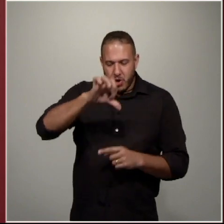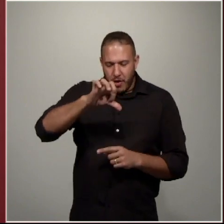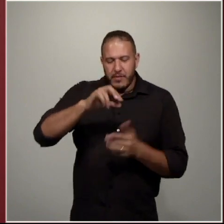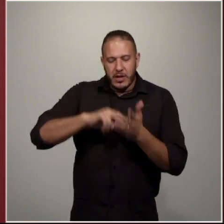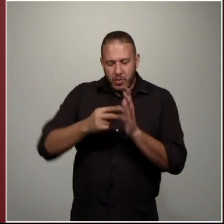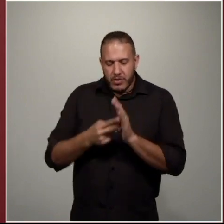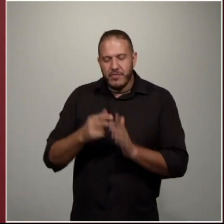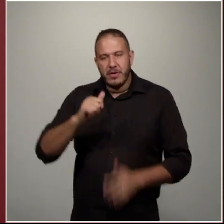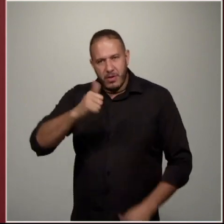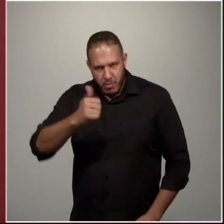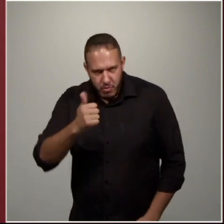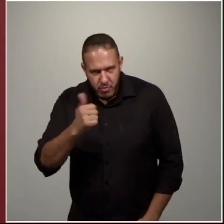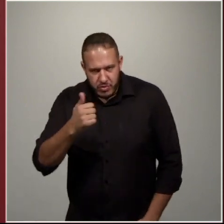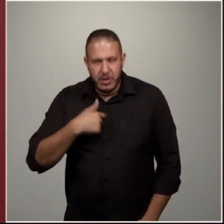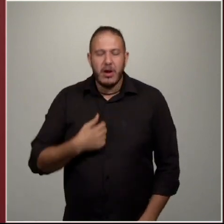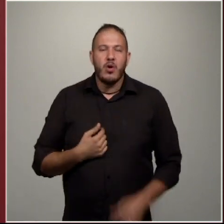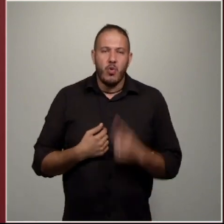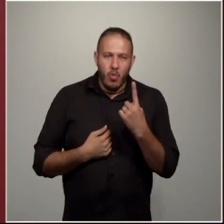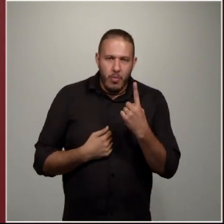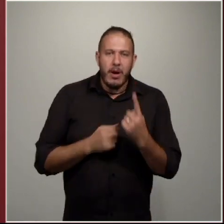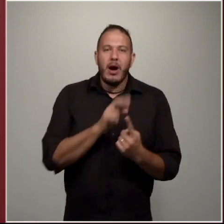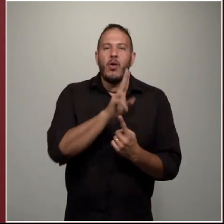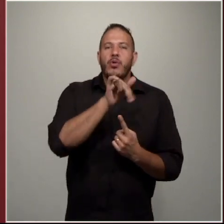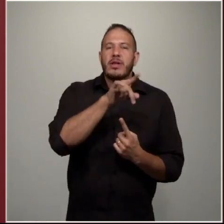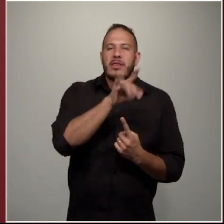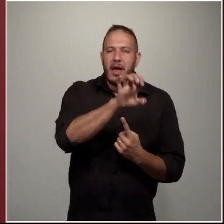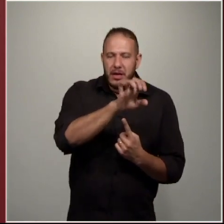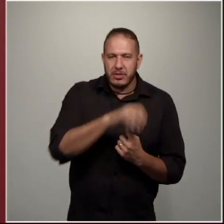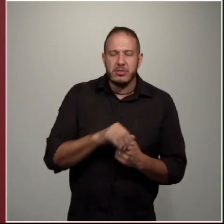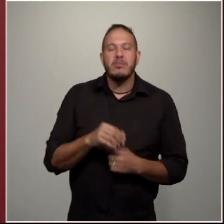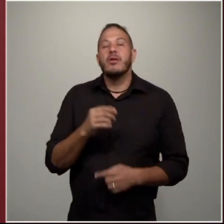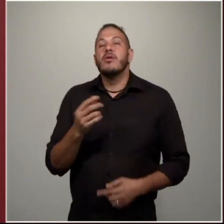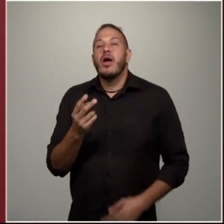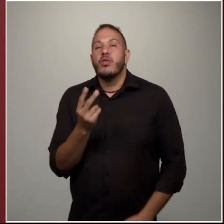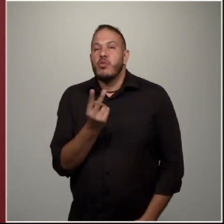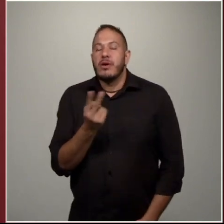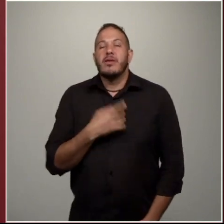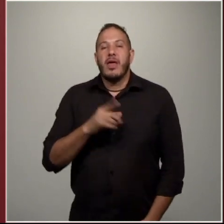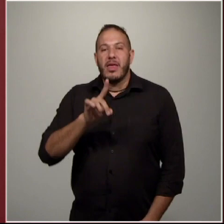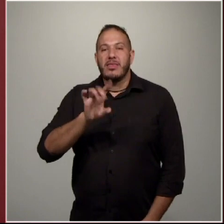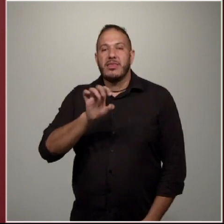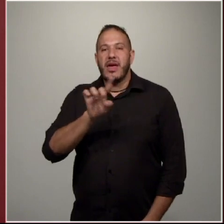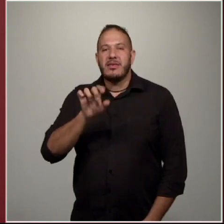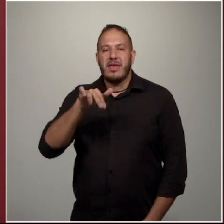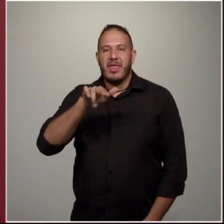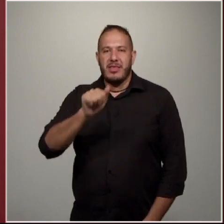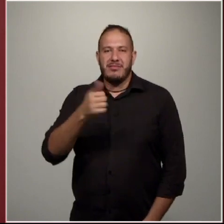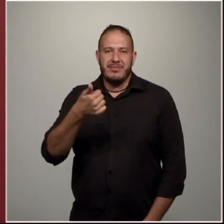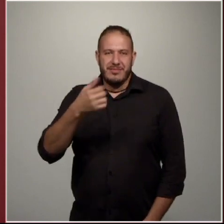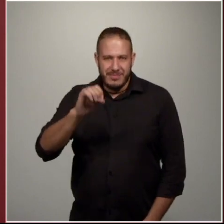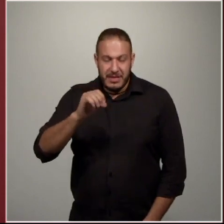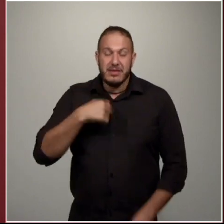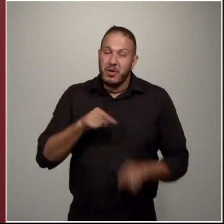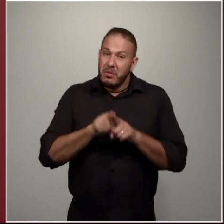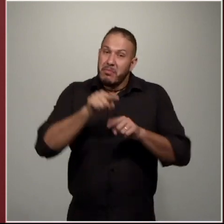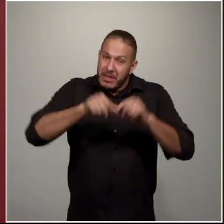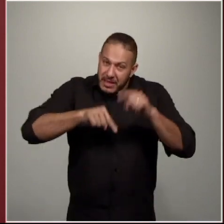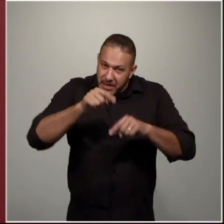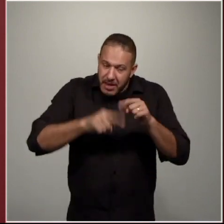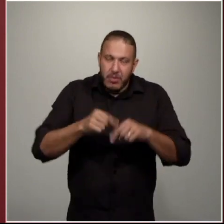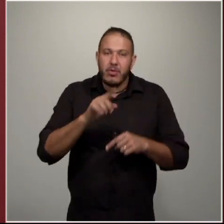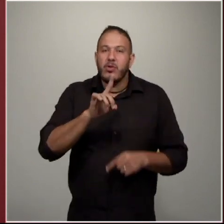é uma unidade uma dezena então é só uma dezena vai mas somar com a outra dezena o material dourado permite trabalhar justamente